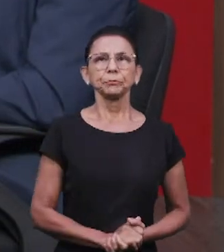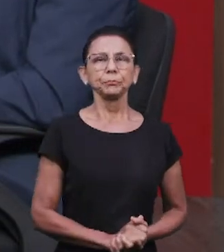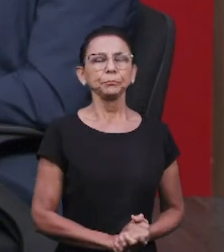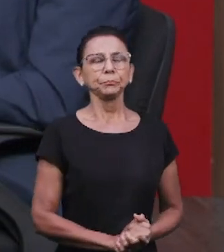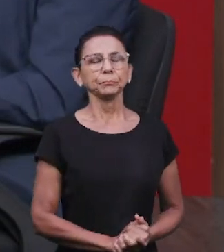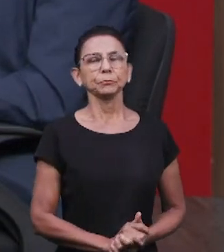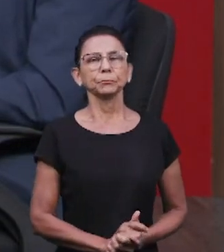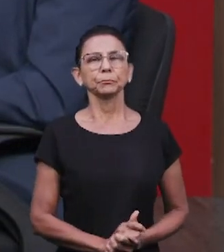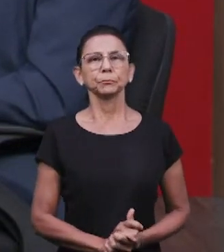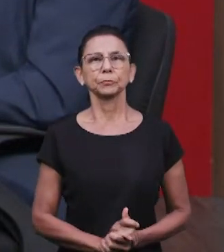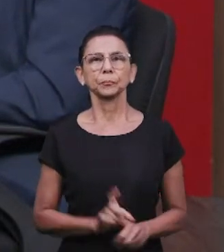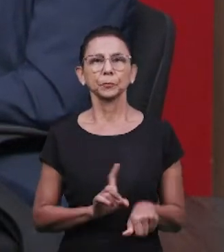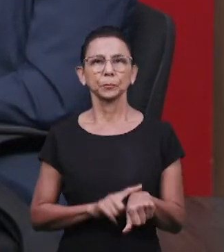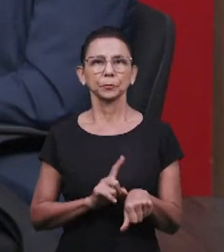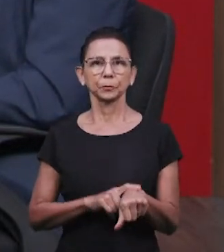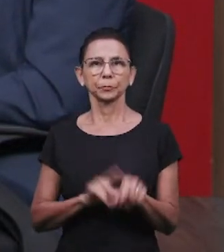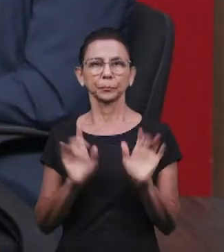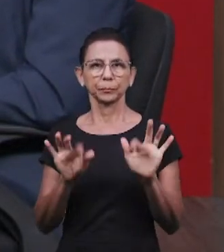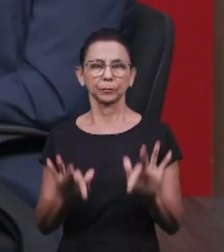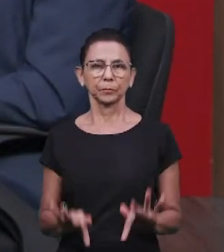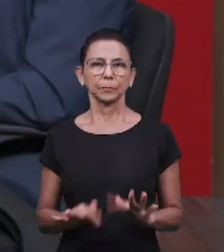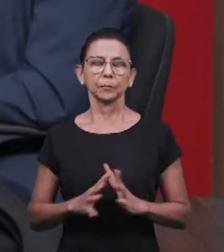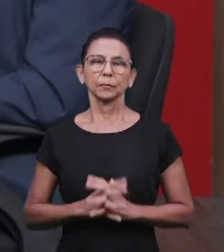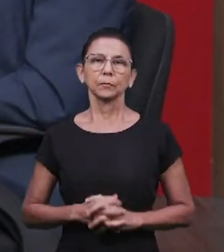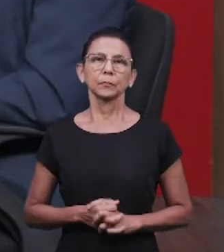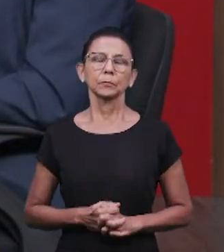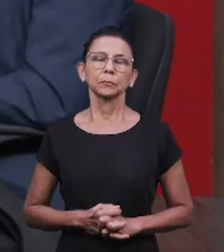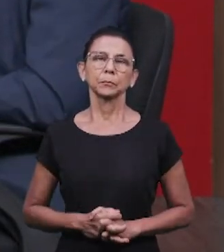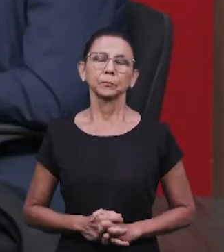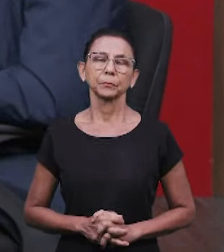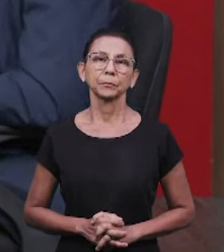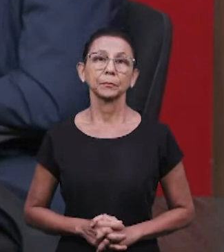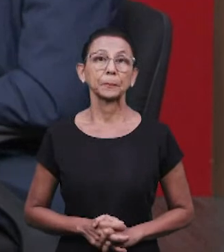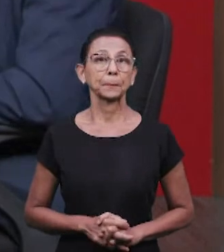o final por conta do tempo, né, do nosso tempo aqui, mas eu